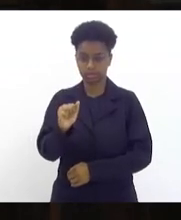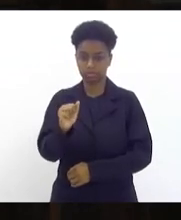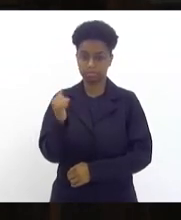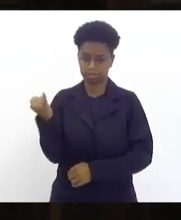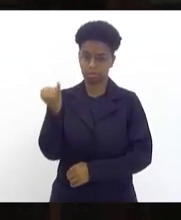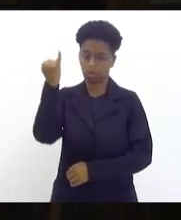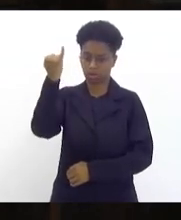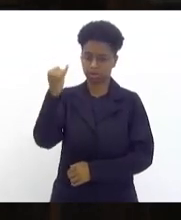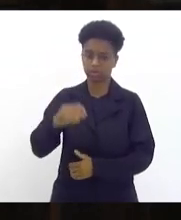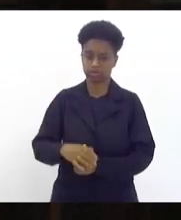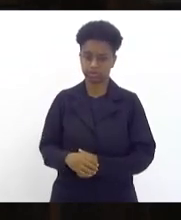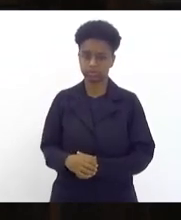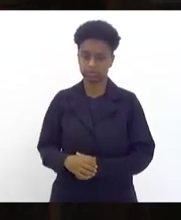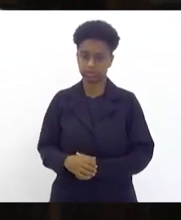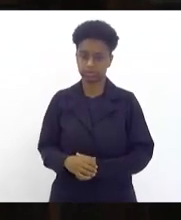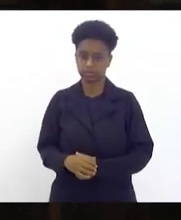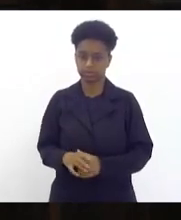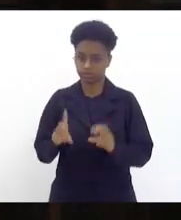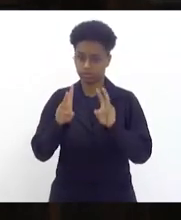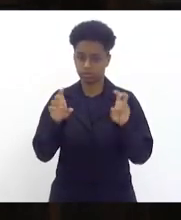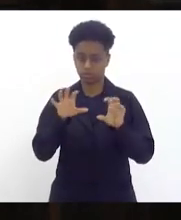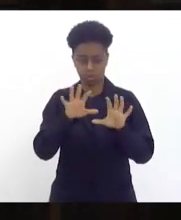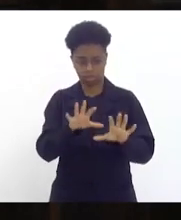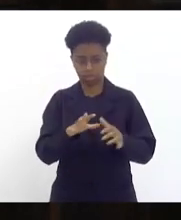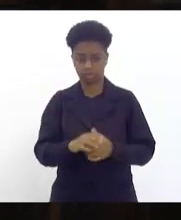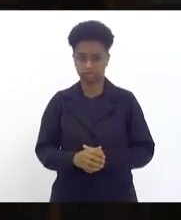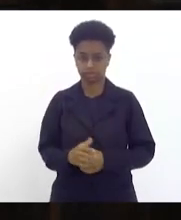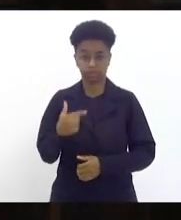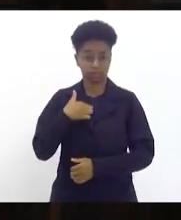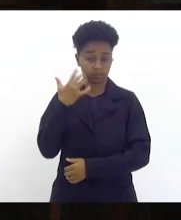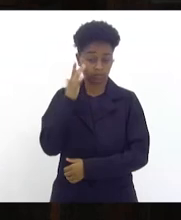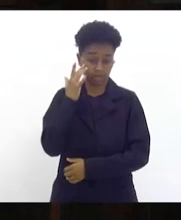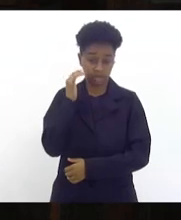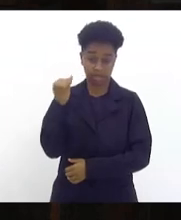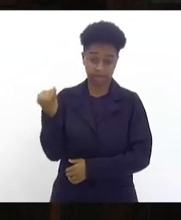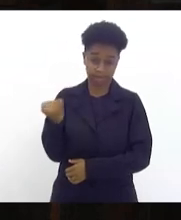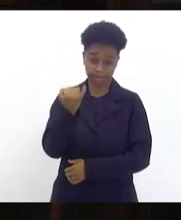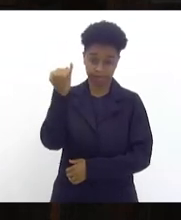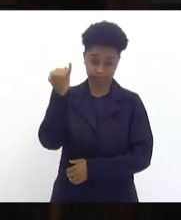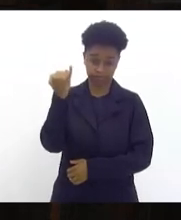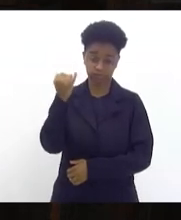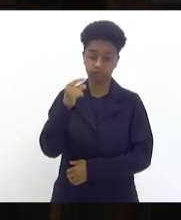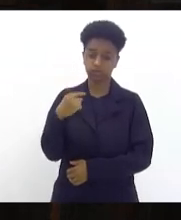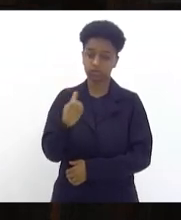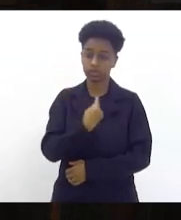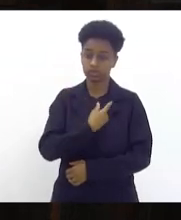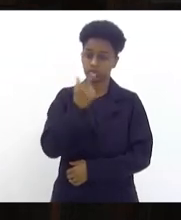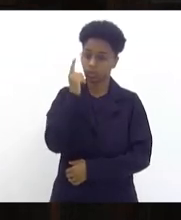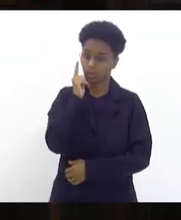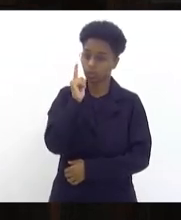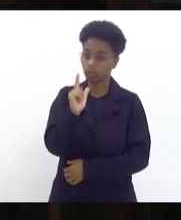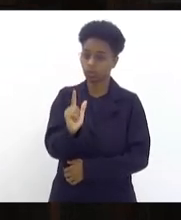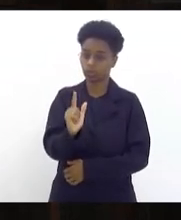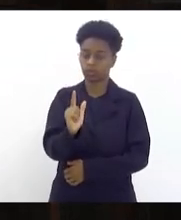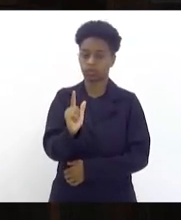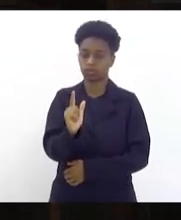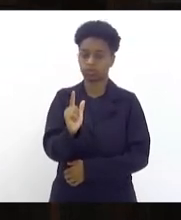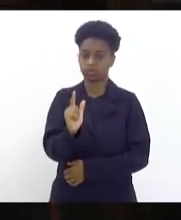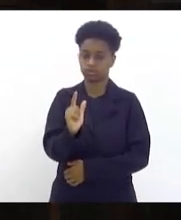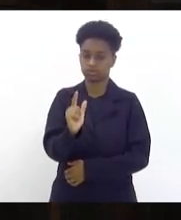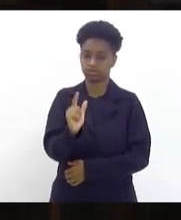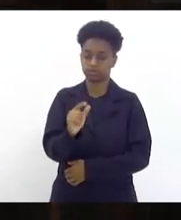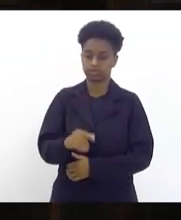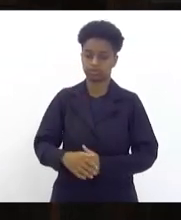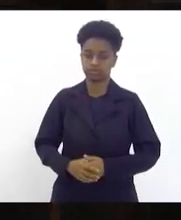importante em relação a essa questão é acho que é importante que nós possamos a sociedade é